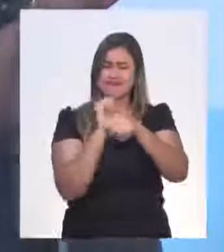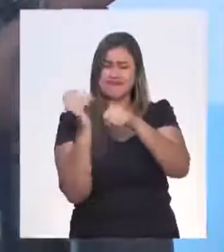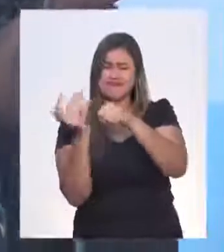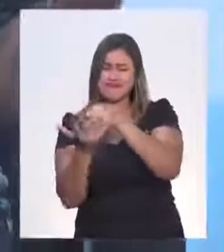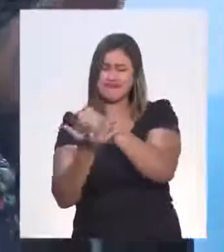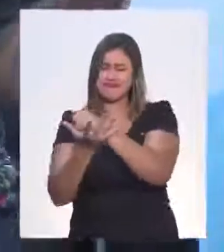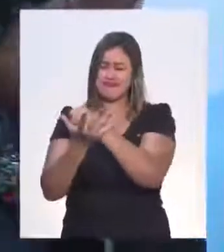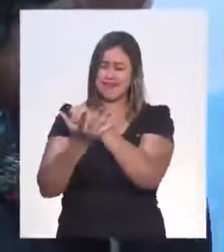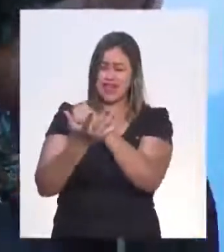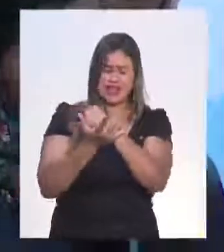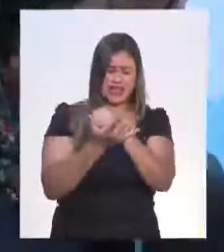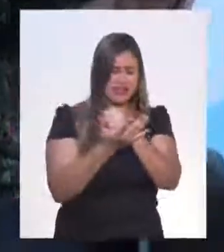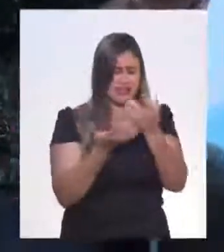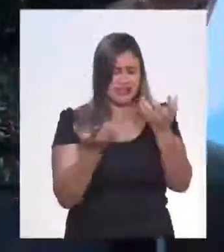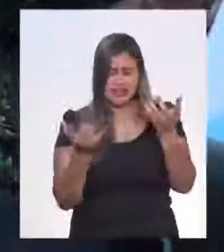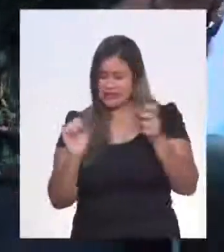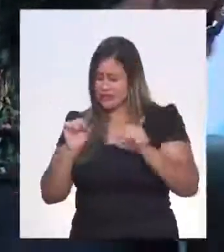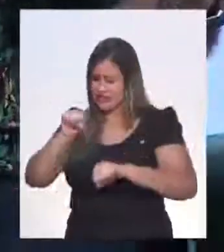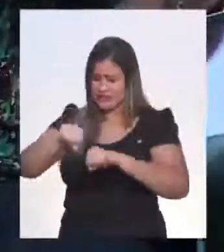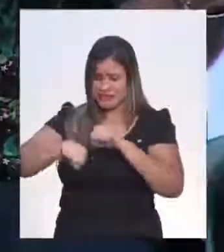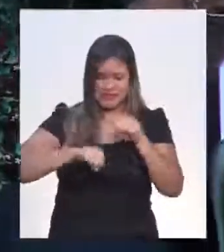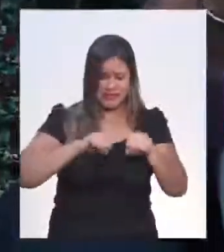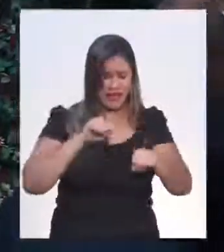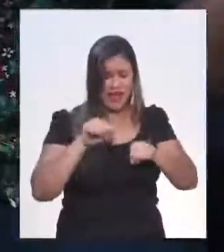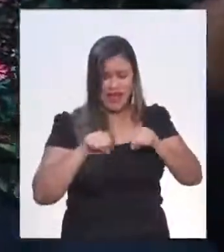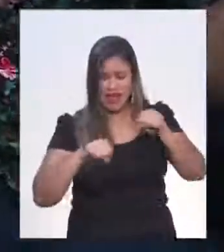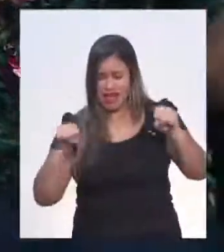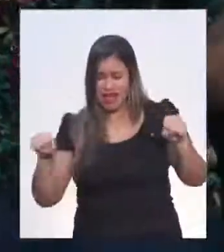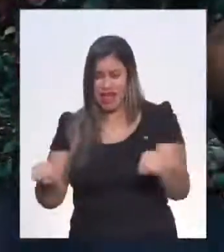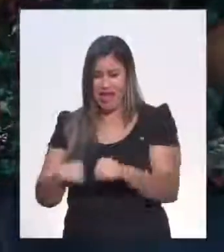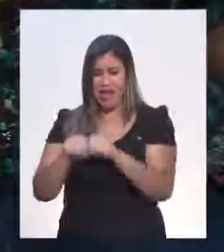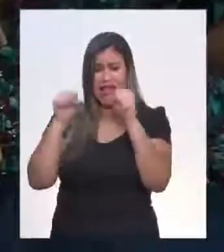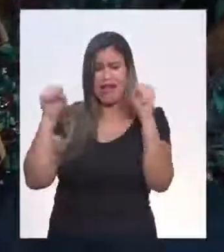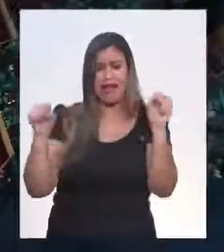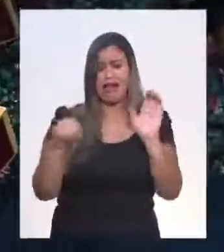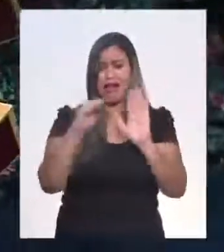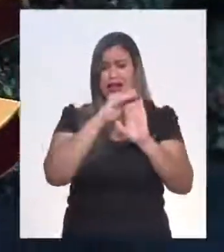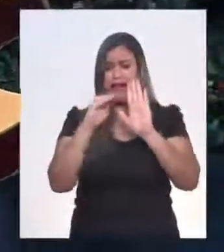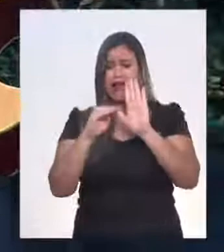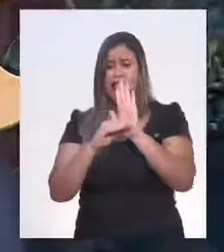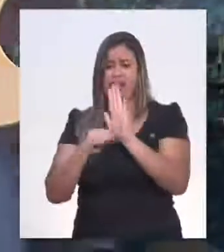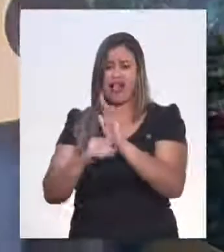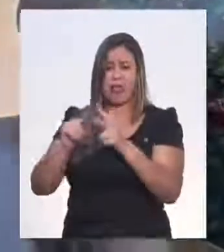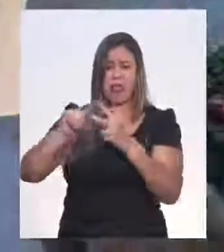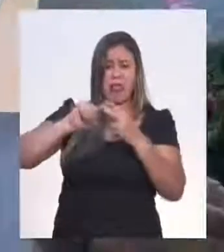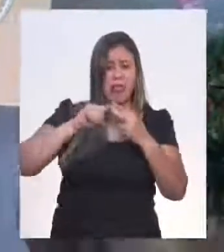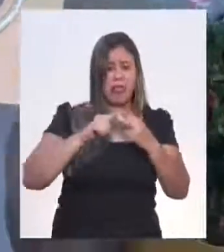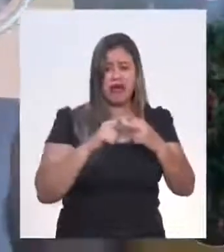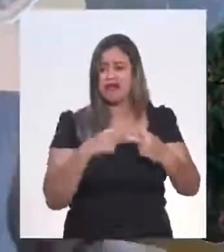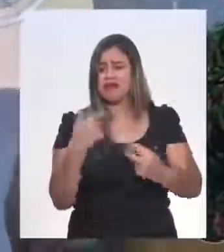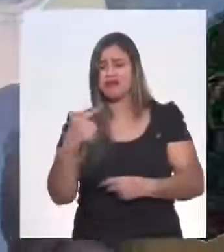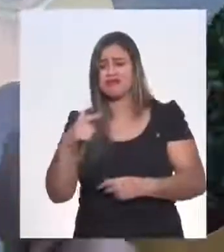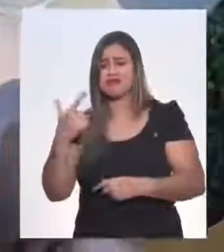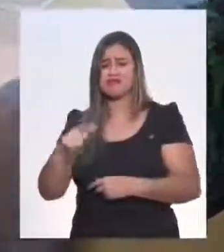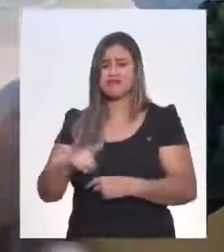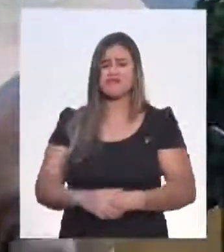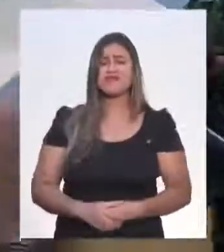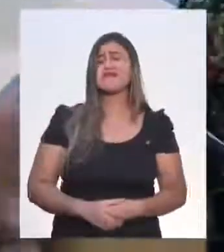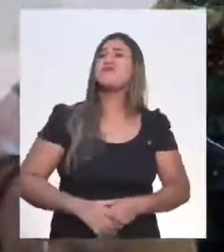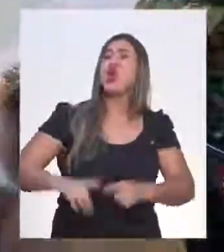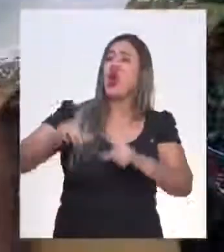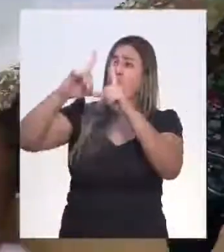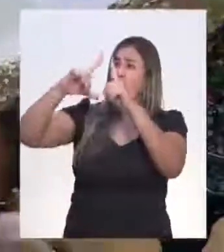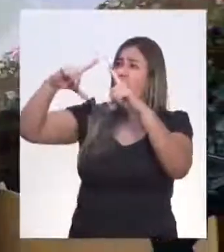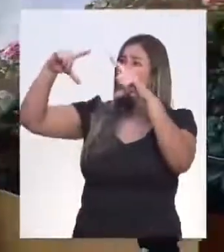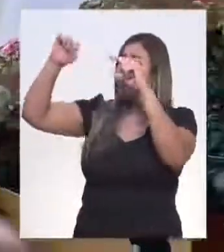minha bicicleta quebrou e eu não tinha receita para consertar Lua de